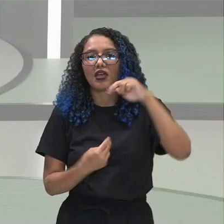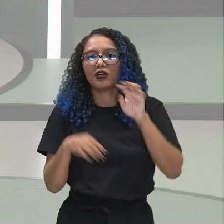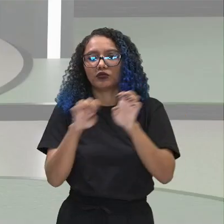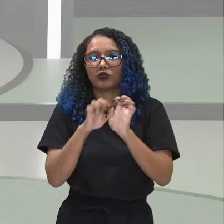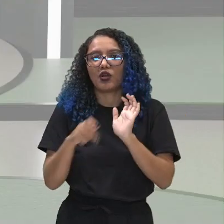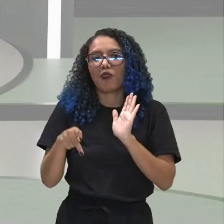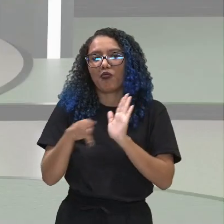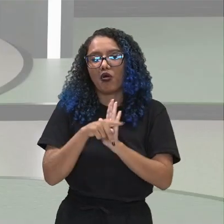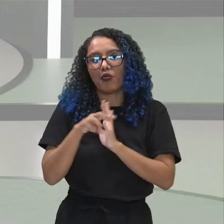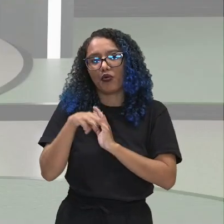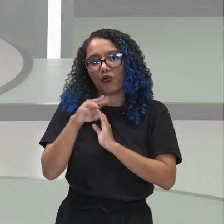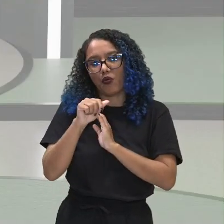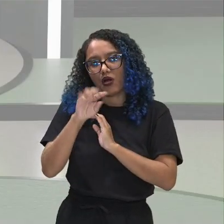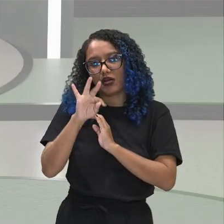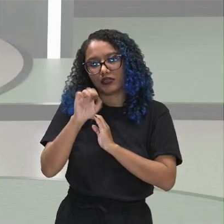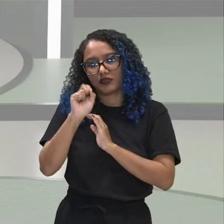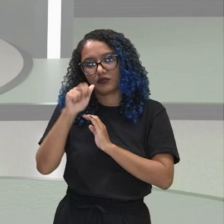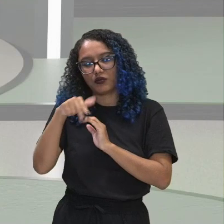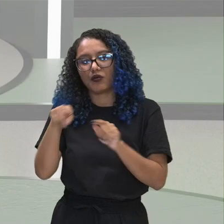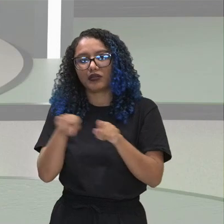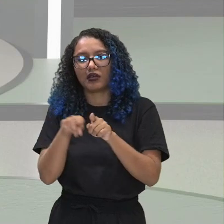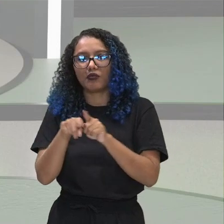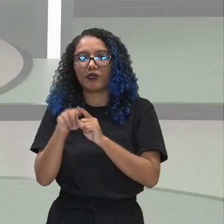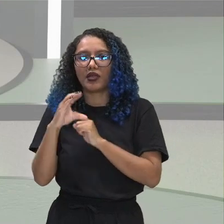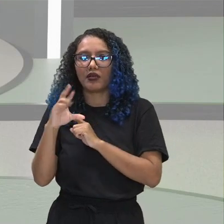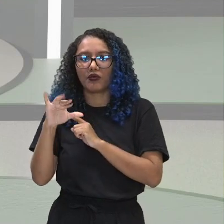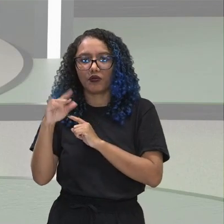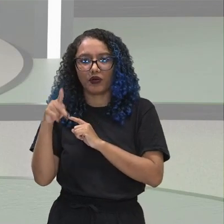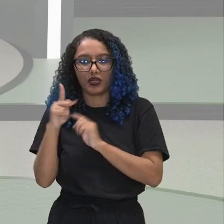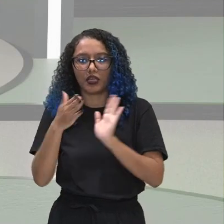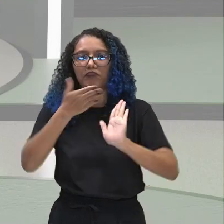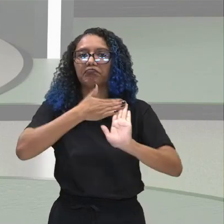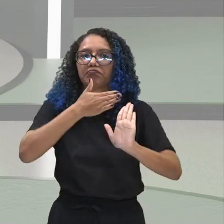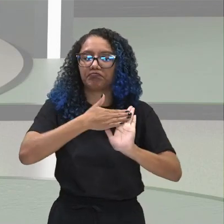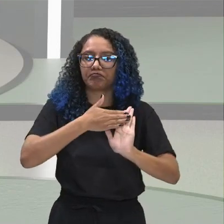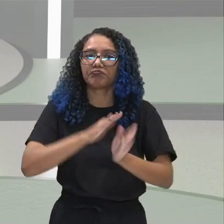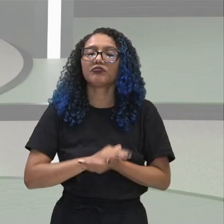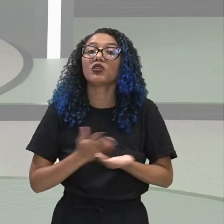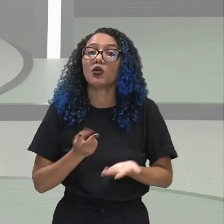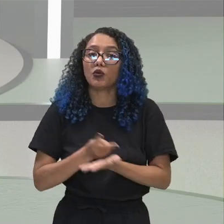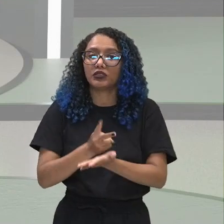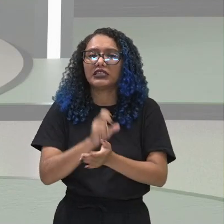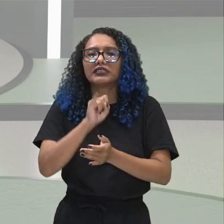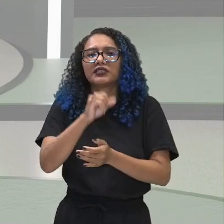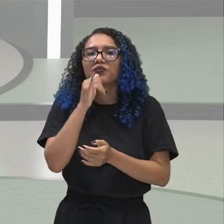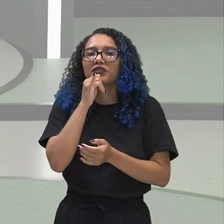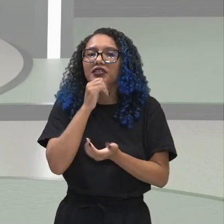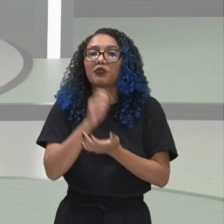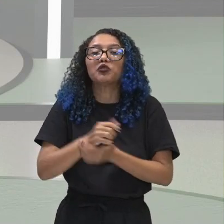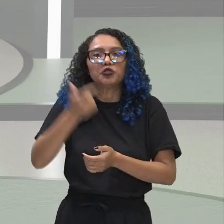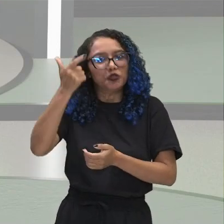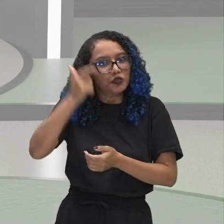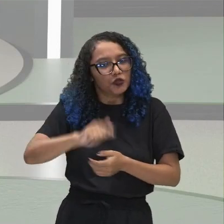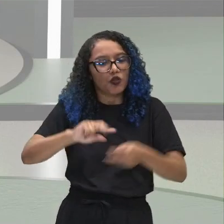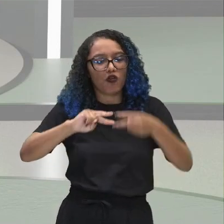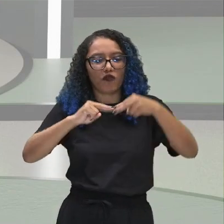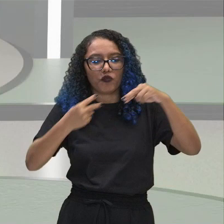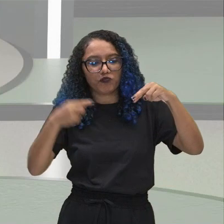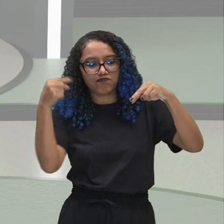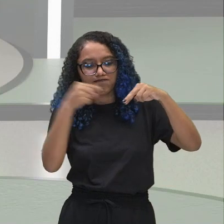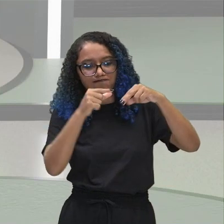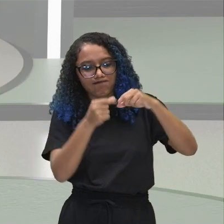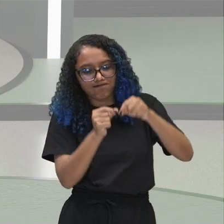Crick. Dando continuidade aí à nossa linha de raciocínio, se eu pudesse aumentar um pouquinho mais essa